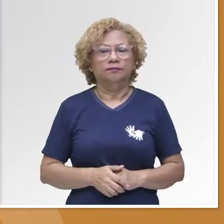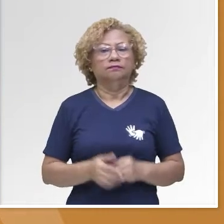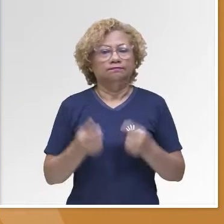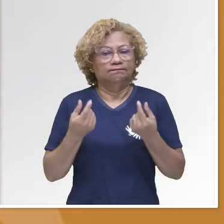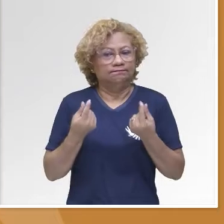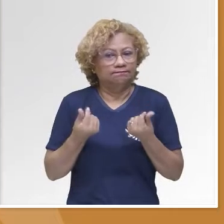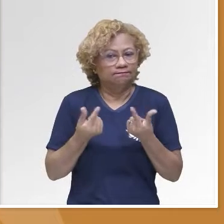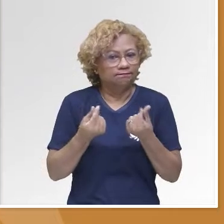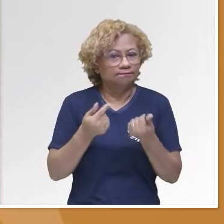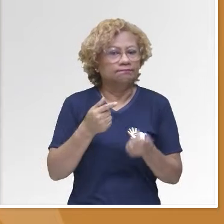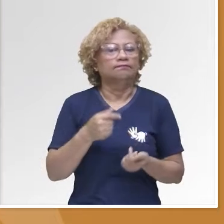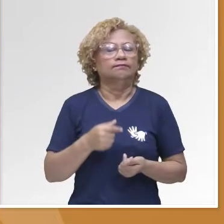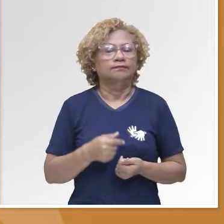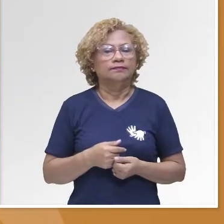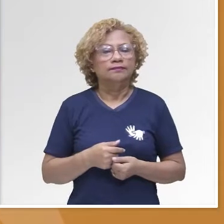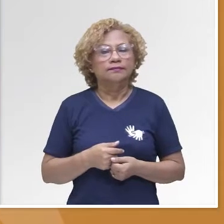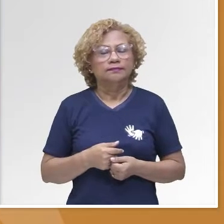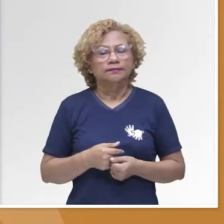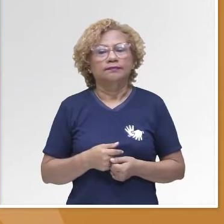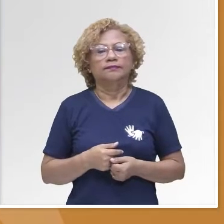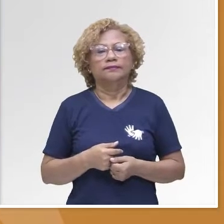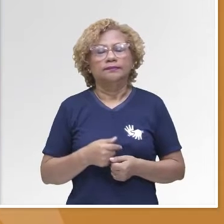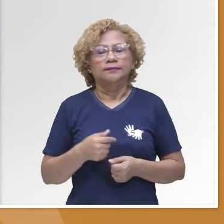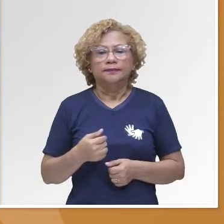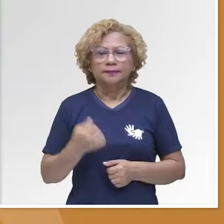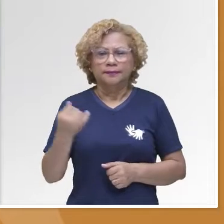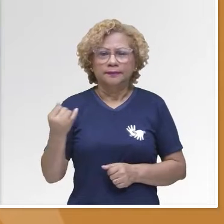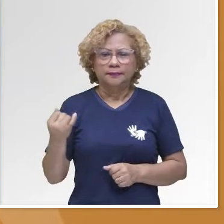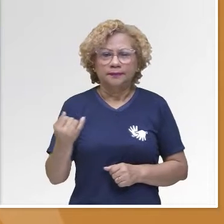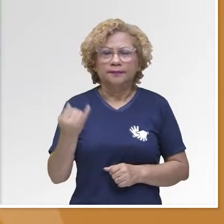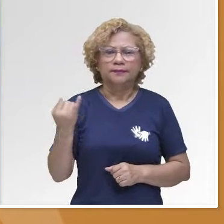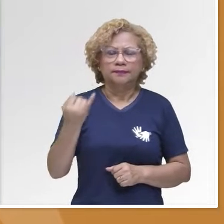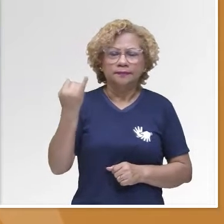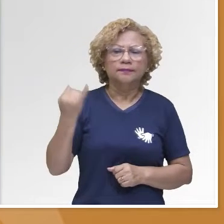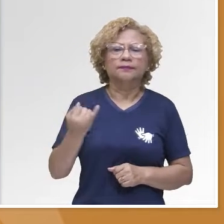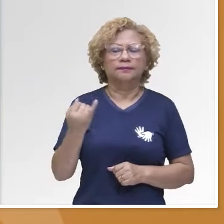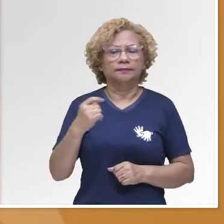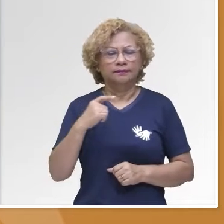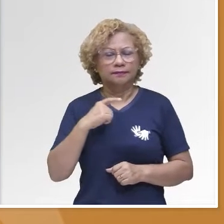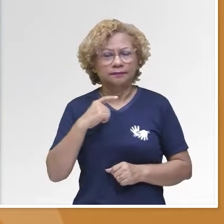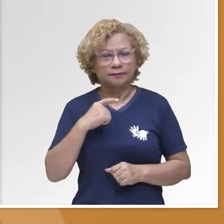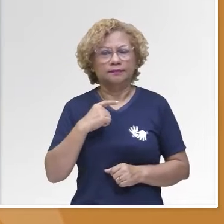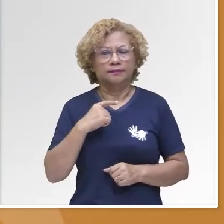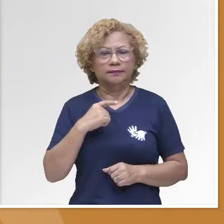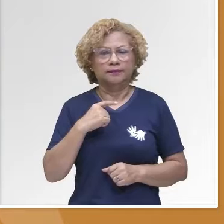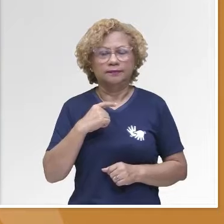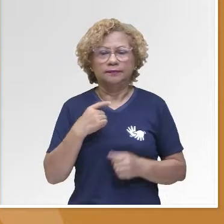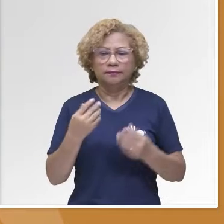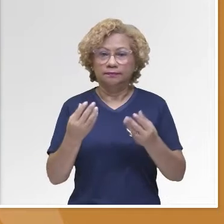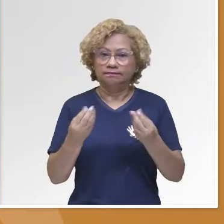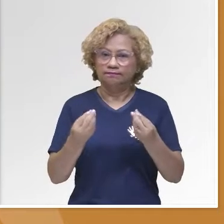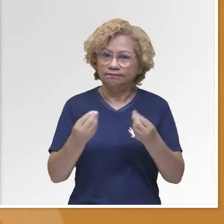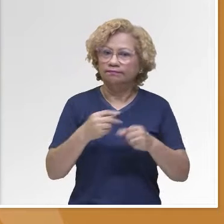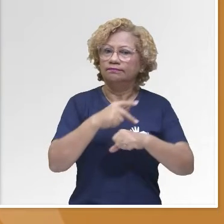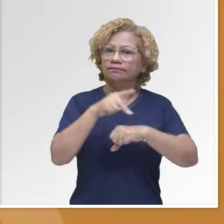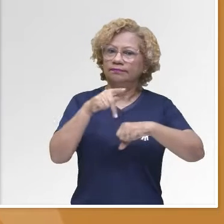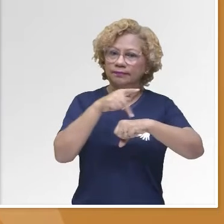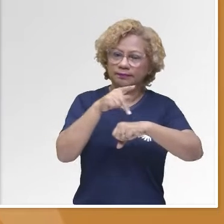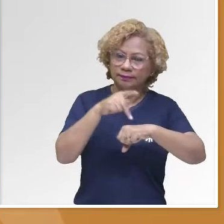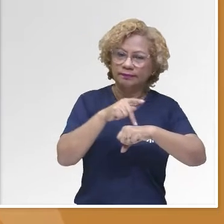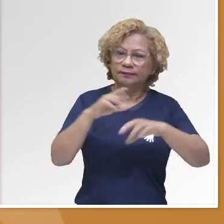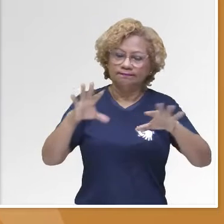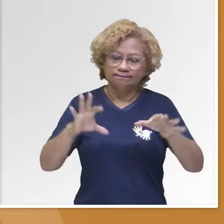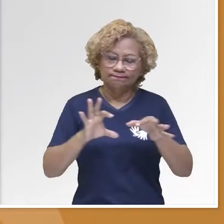fortalecer as relações econômicas e comerciais. Muitos países buscaram